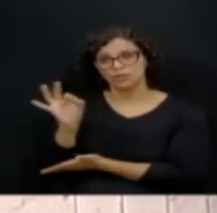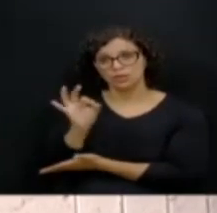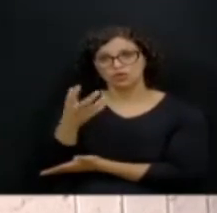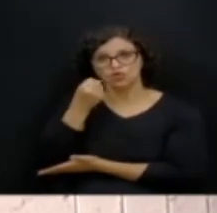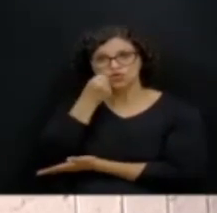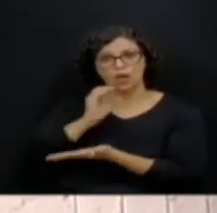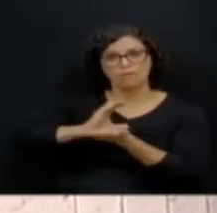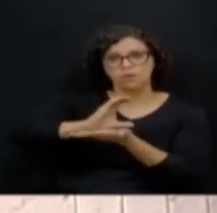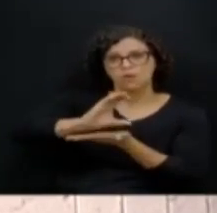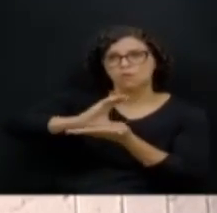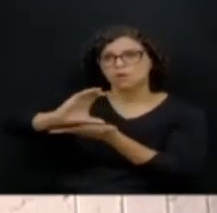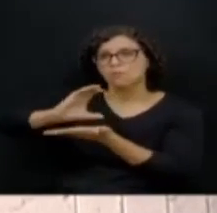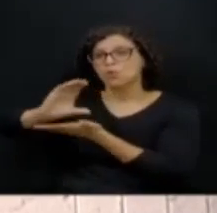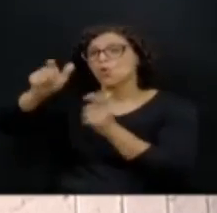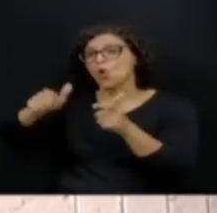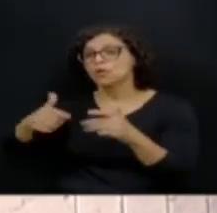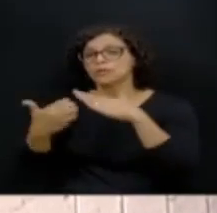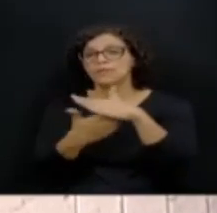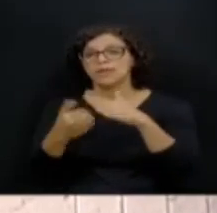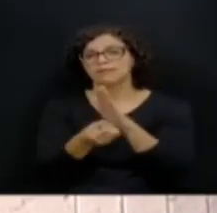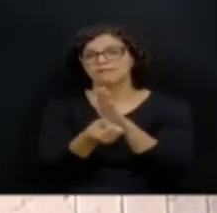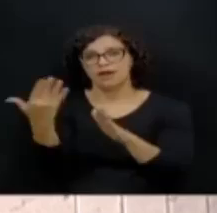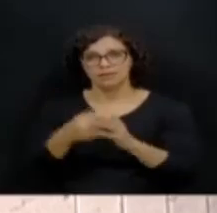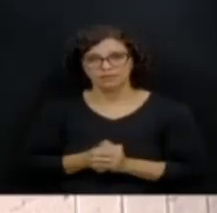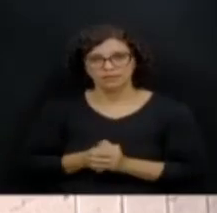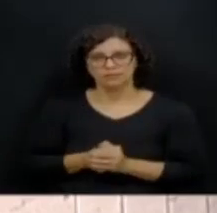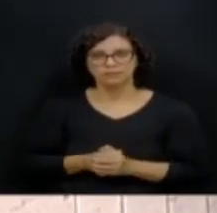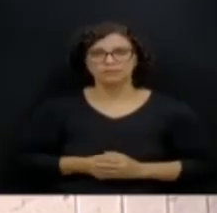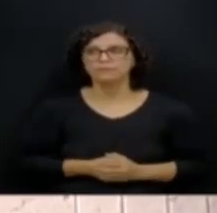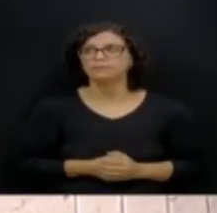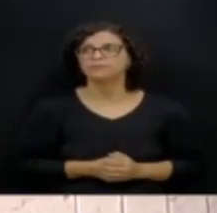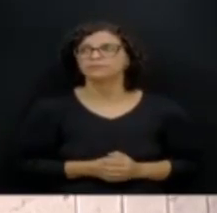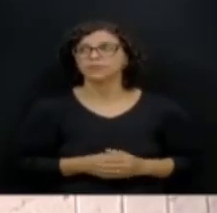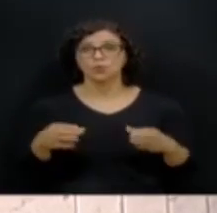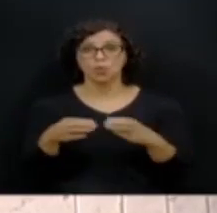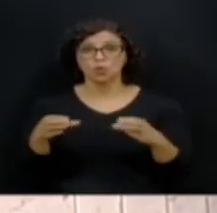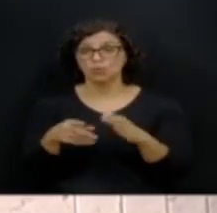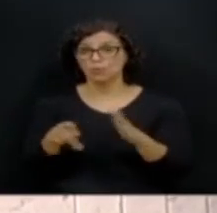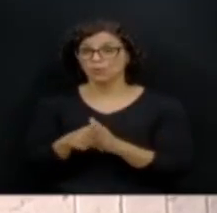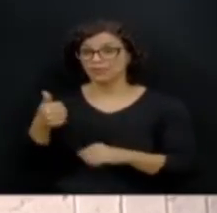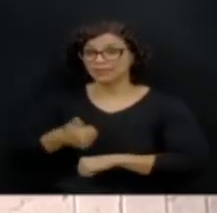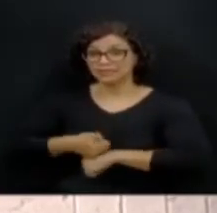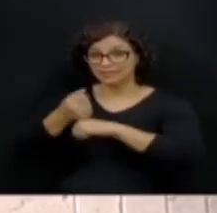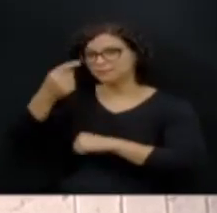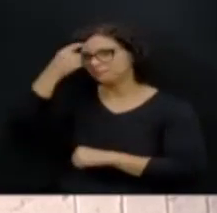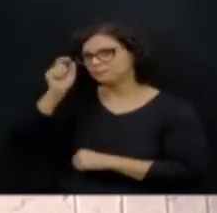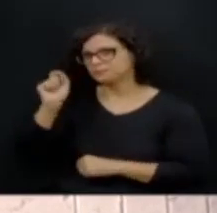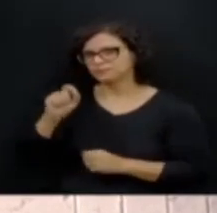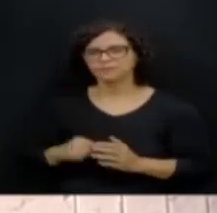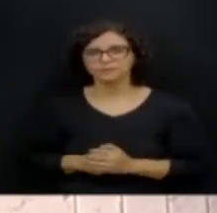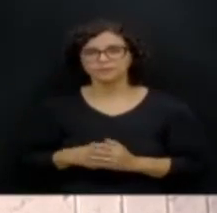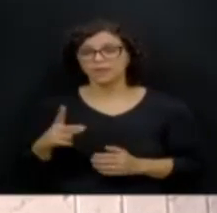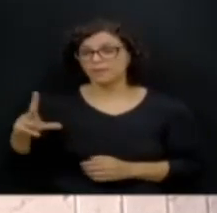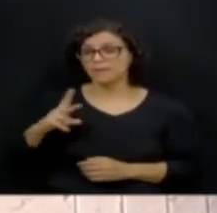do lucro adquirido para várias corporações e para um grupo governante que pensa